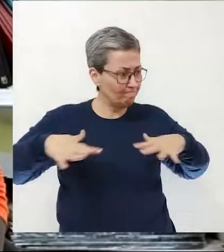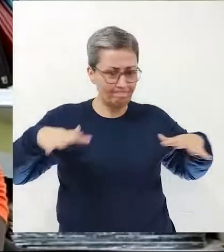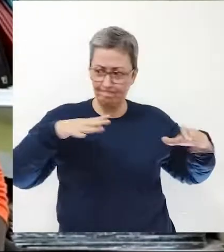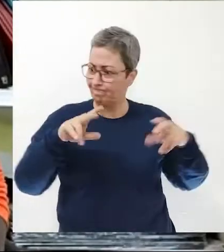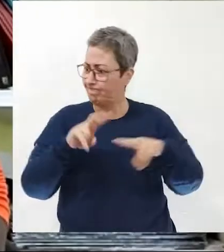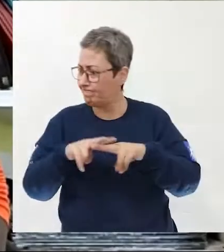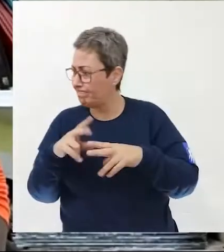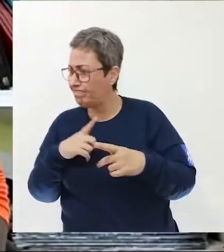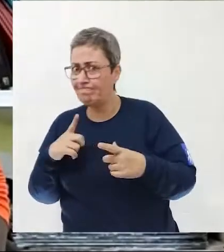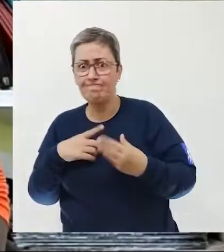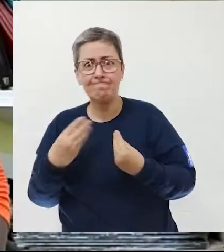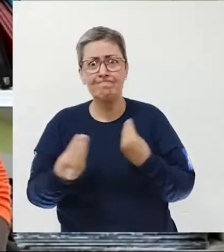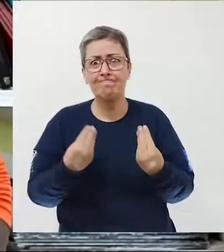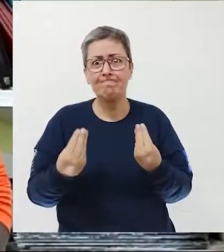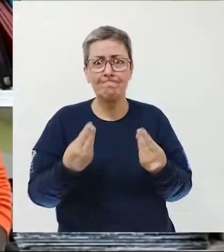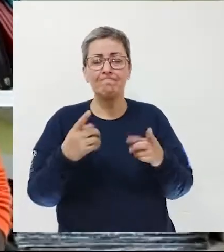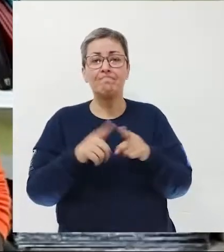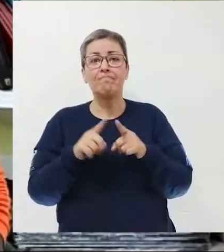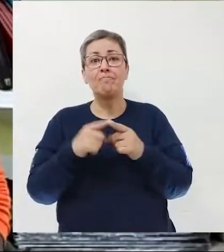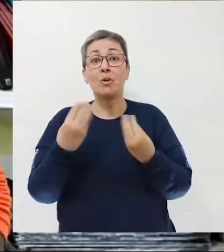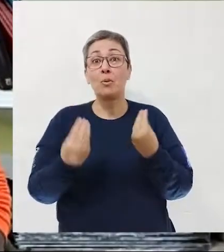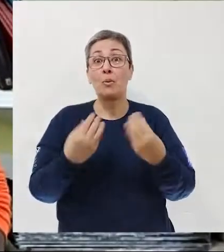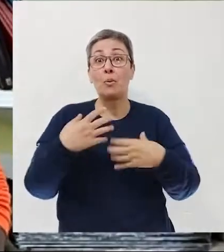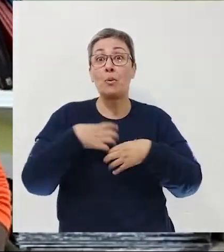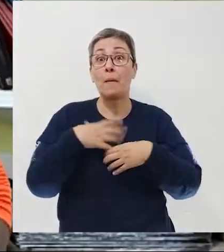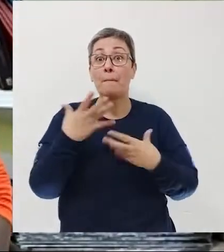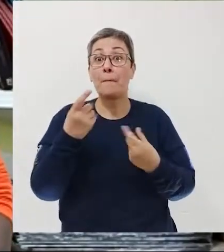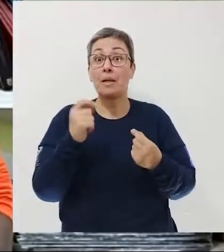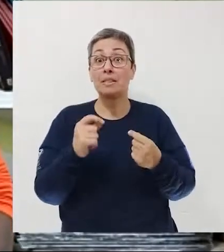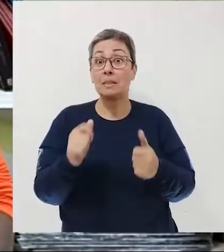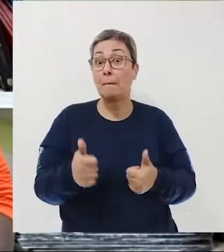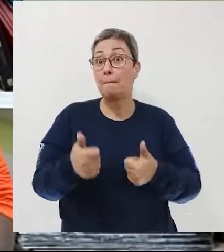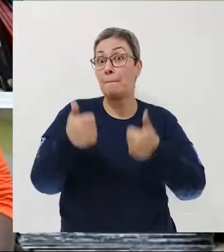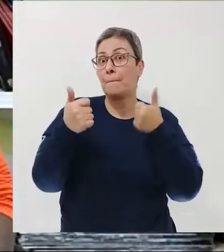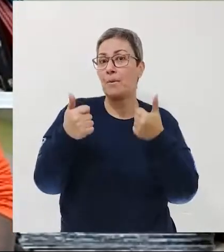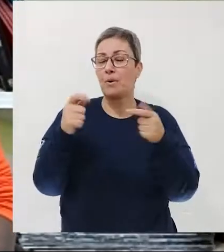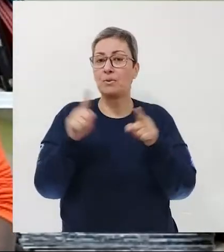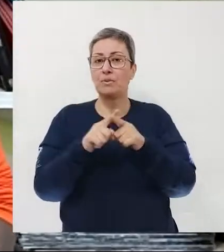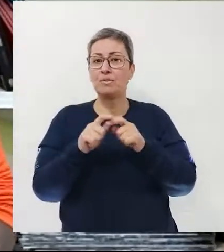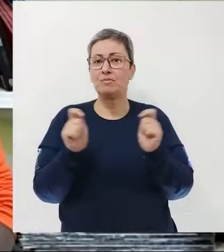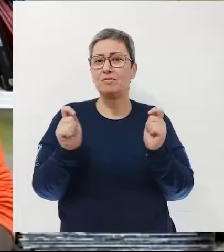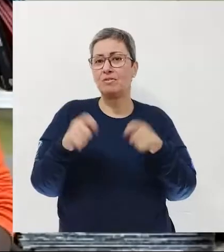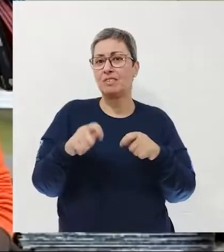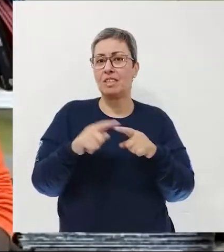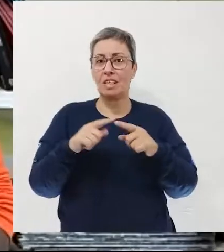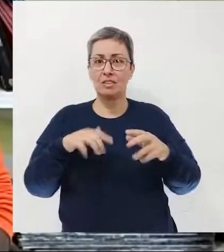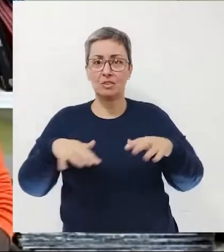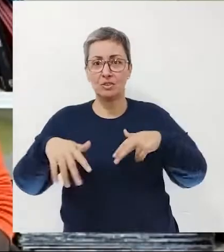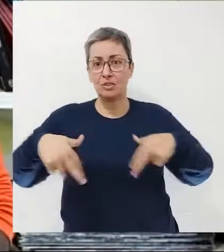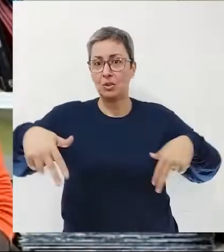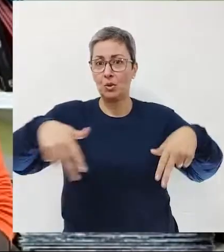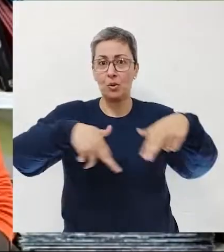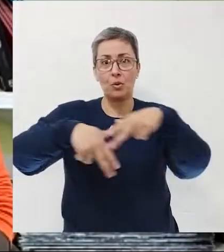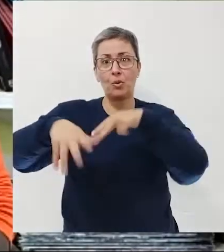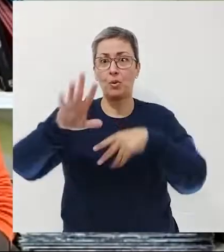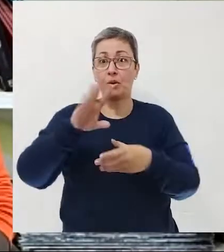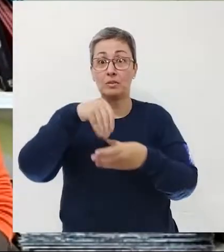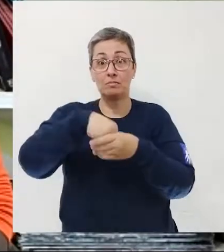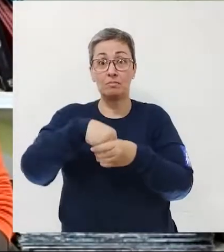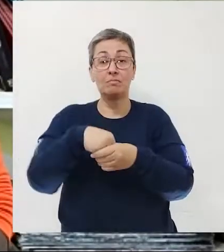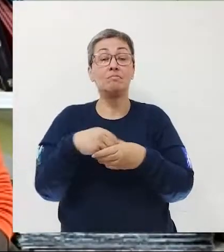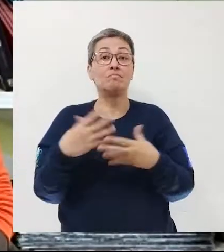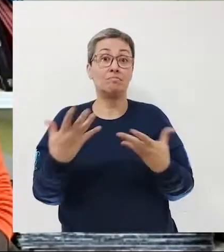espaços ocupados por eles e na maneira mais adequada para que possamos nos movimentar nestes